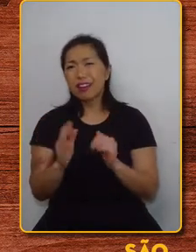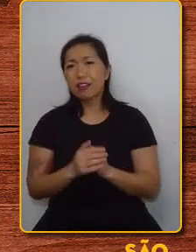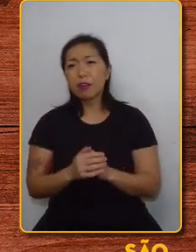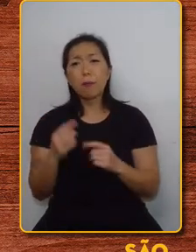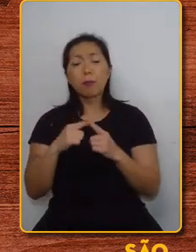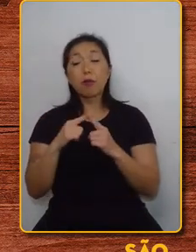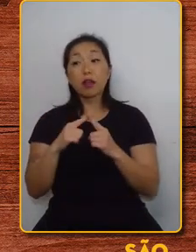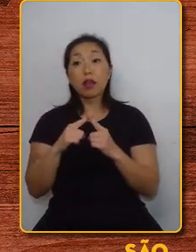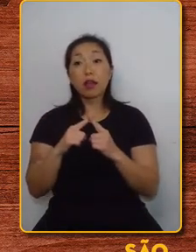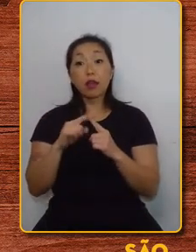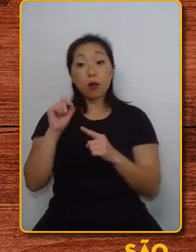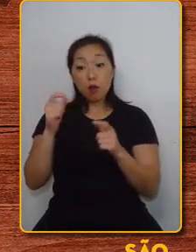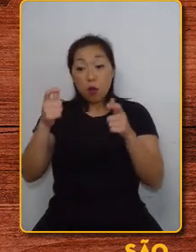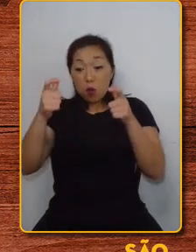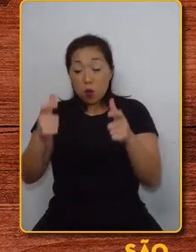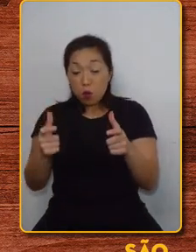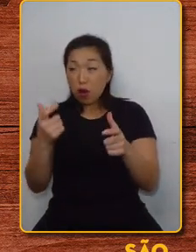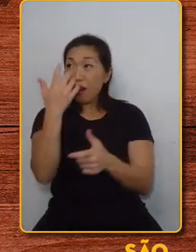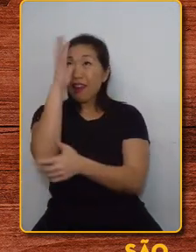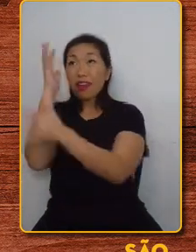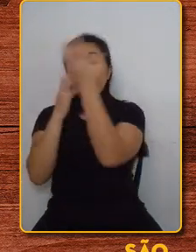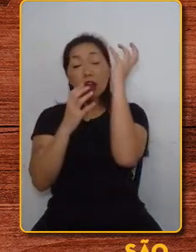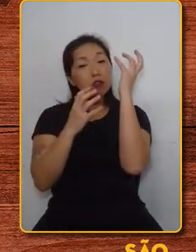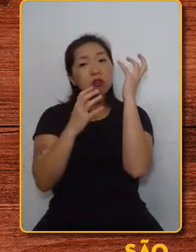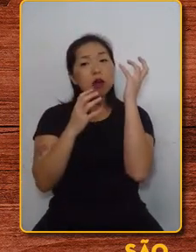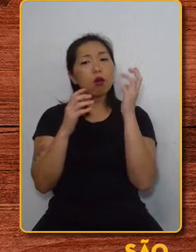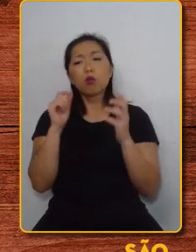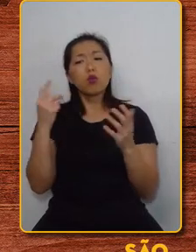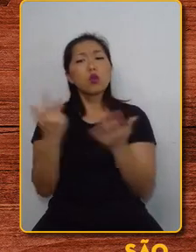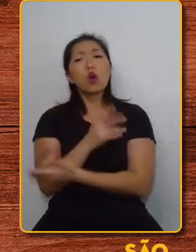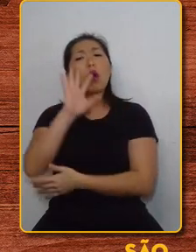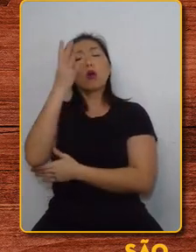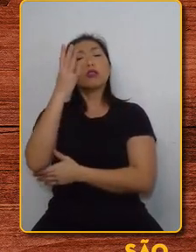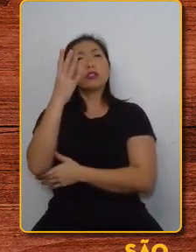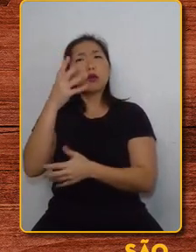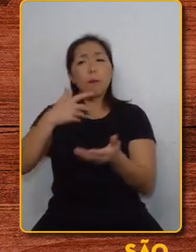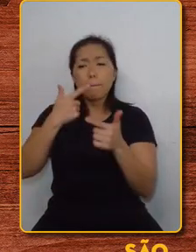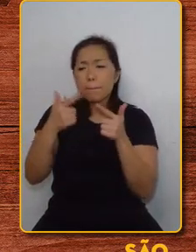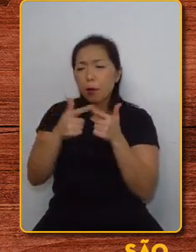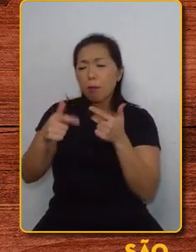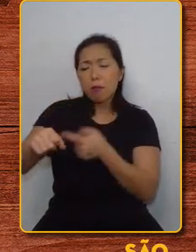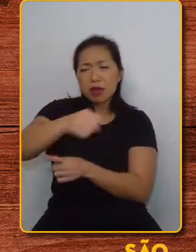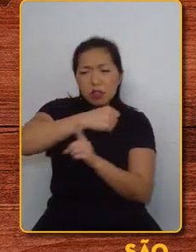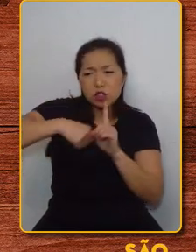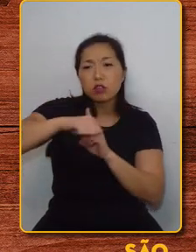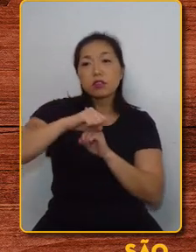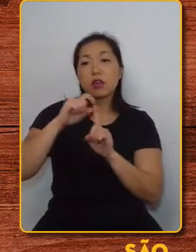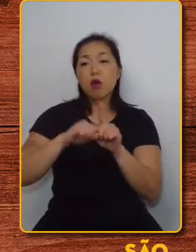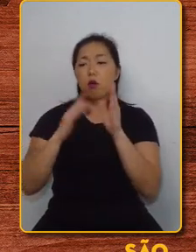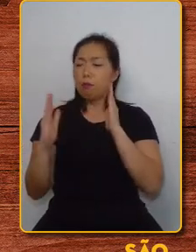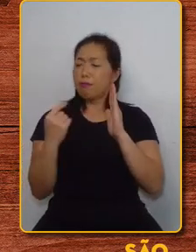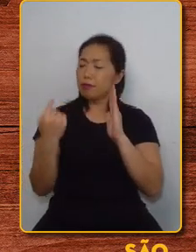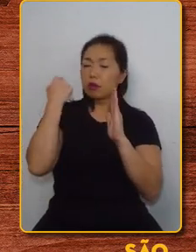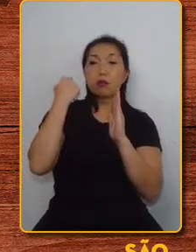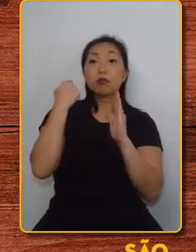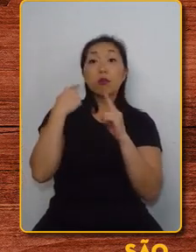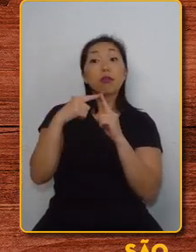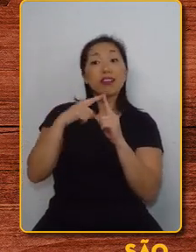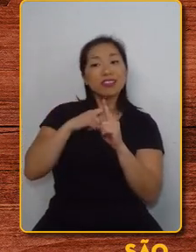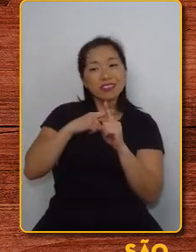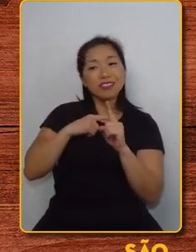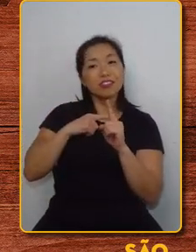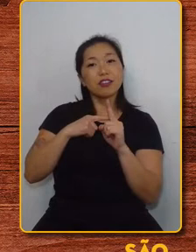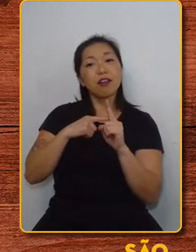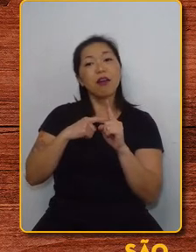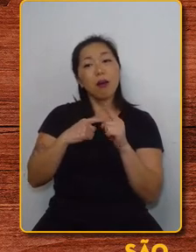uma catástrofe social naquele momento? Porque existia um respaldo de políticas públicas, de mudanças efetivas das condições